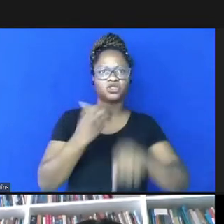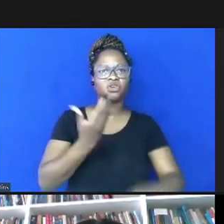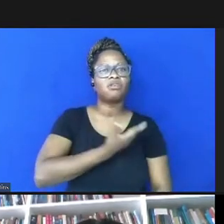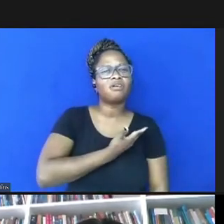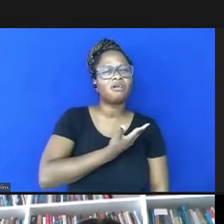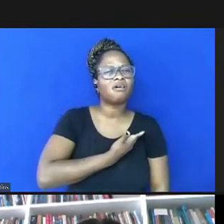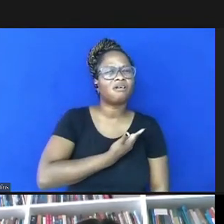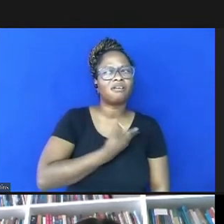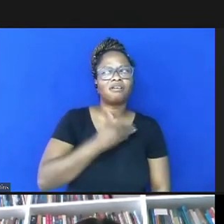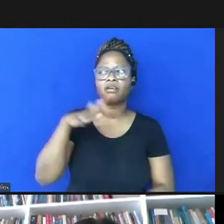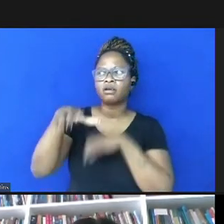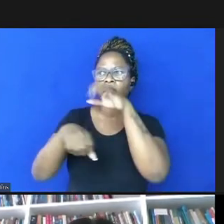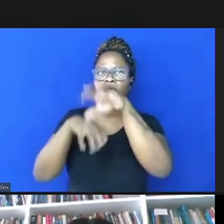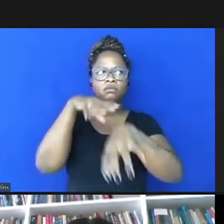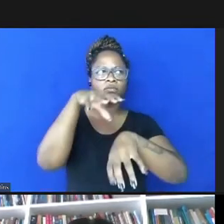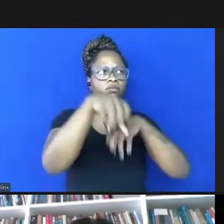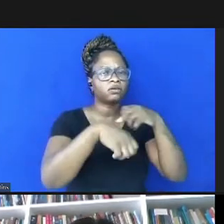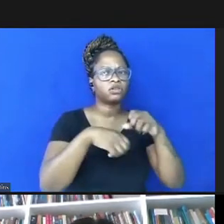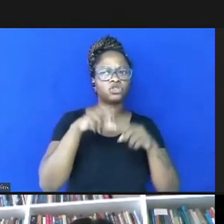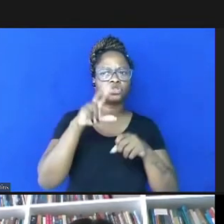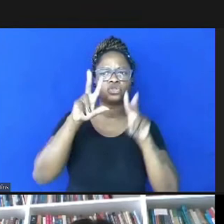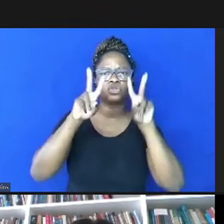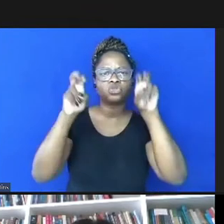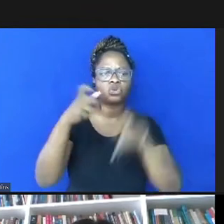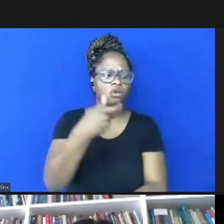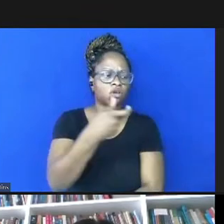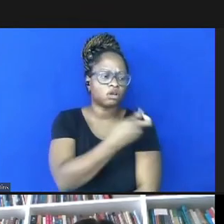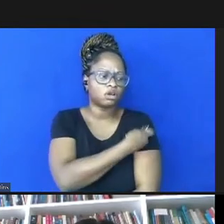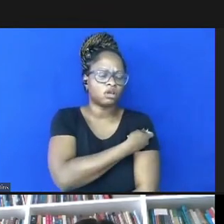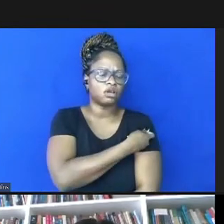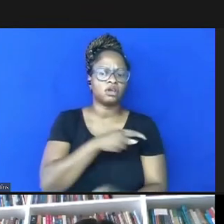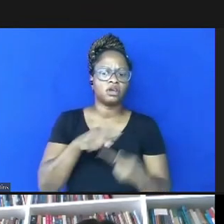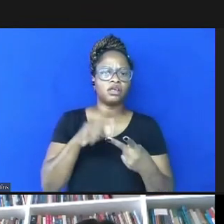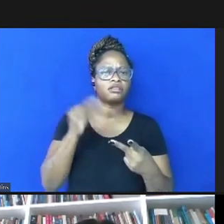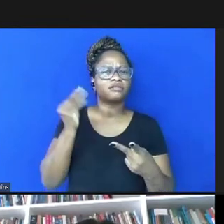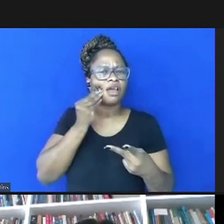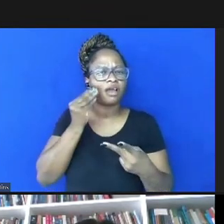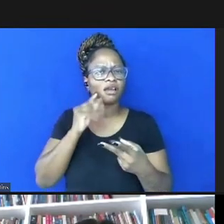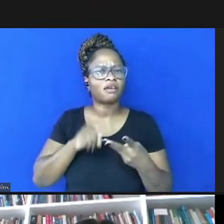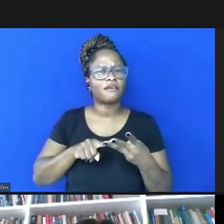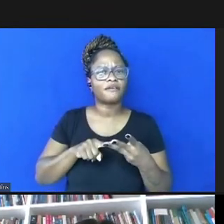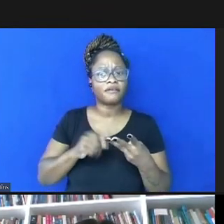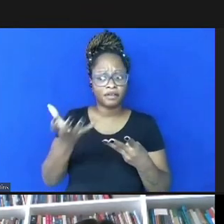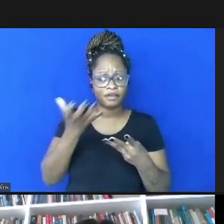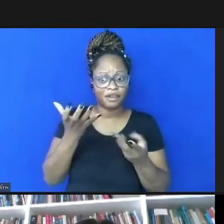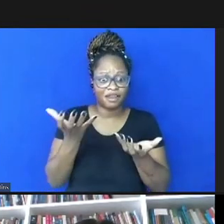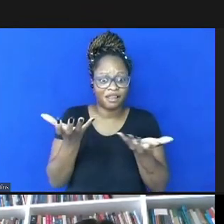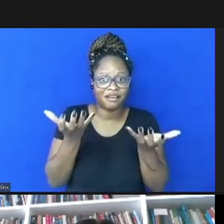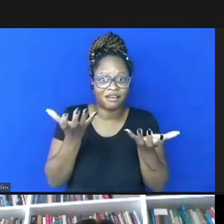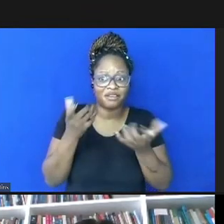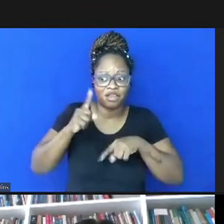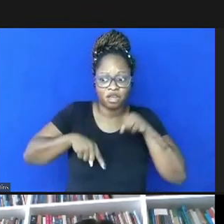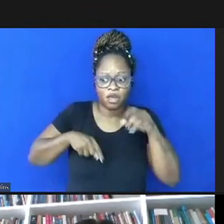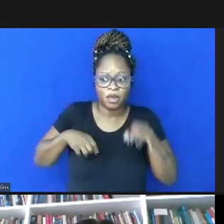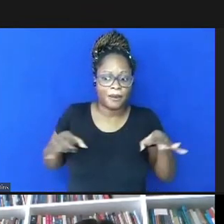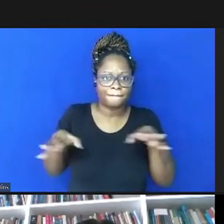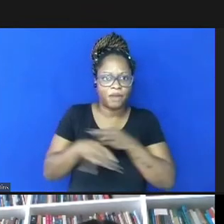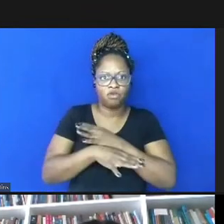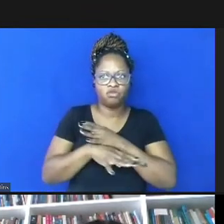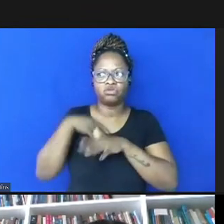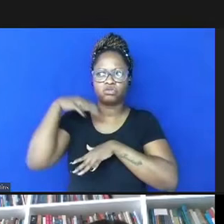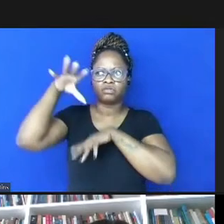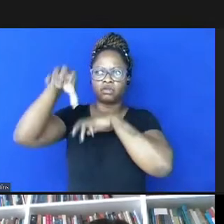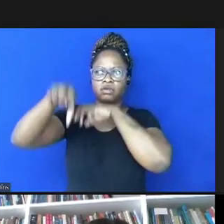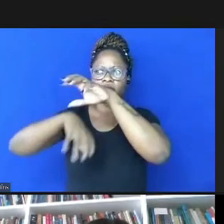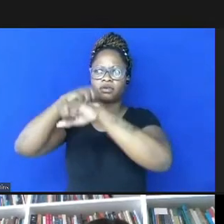de vacinação, testagem. Queremos estar bem equipados com